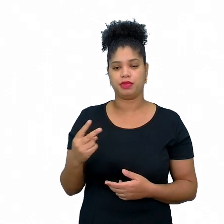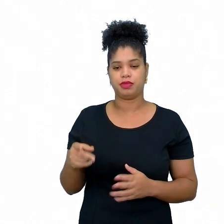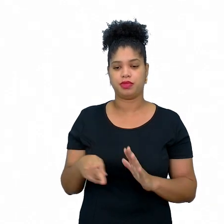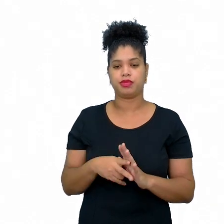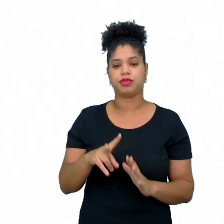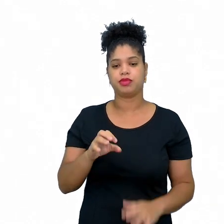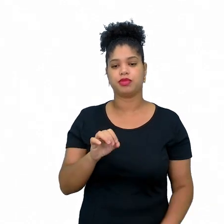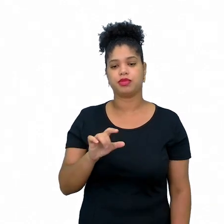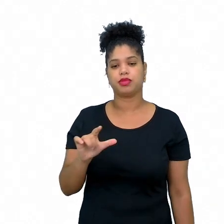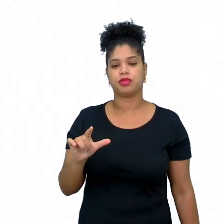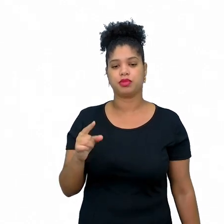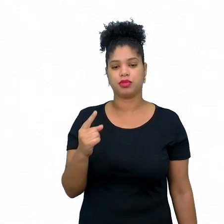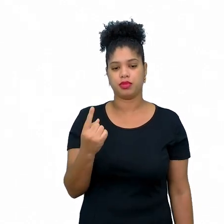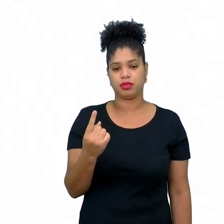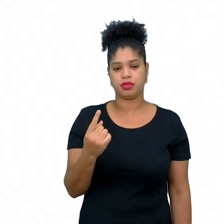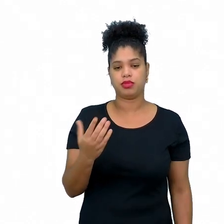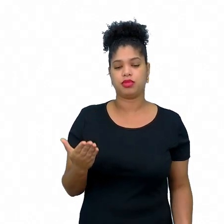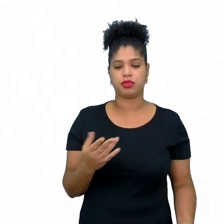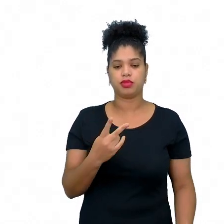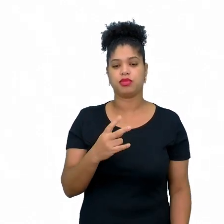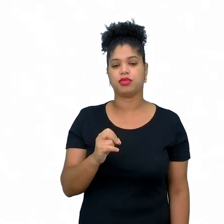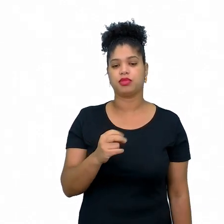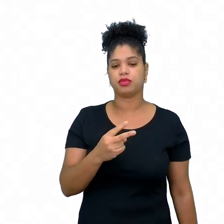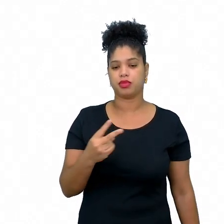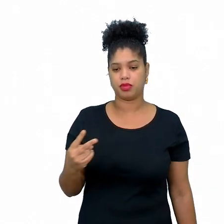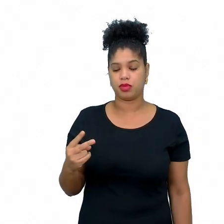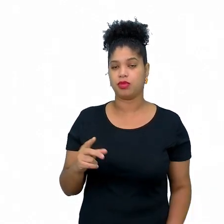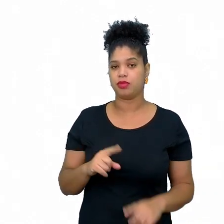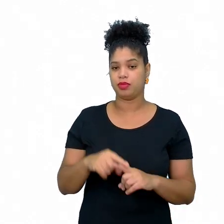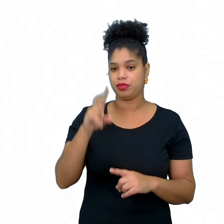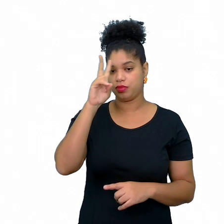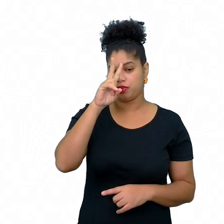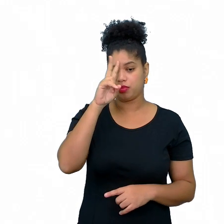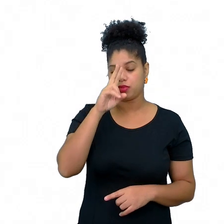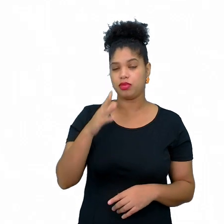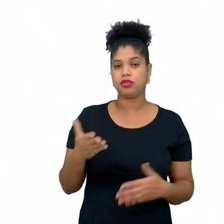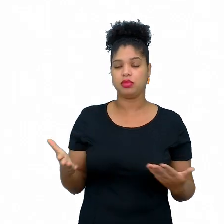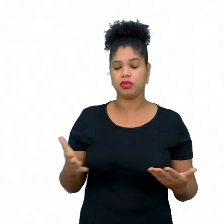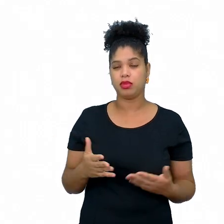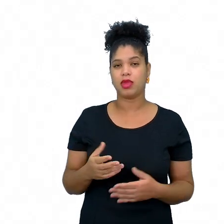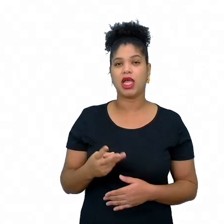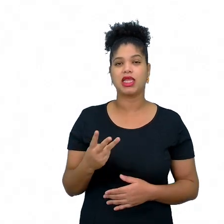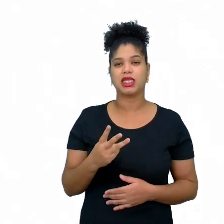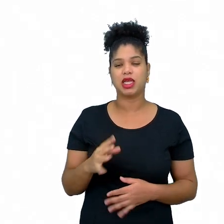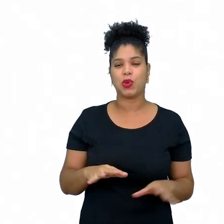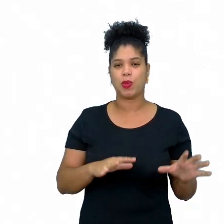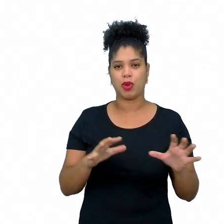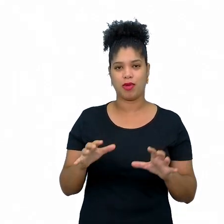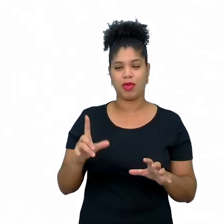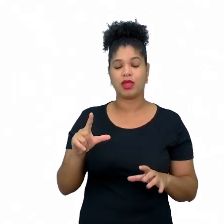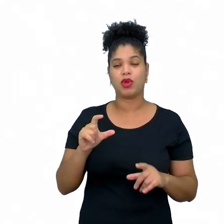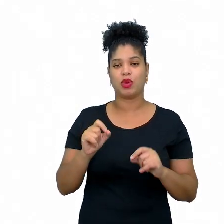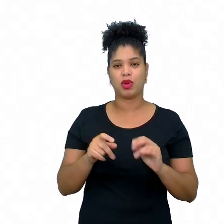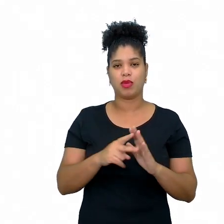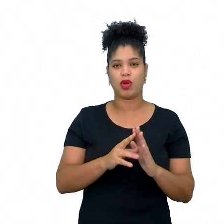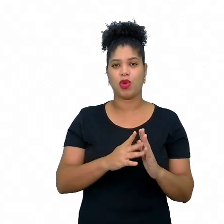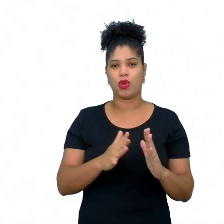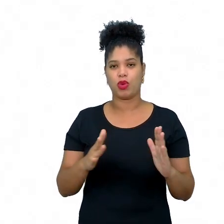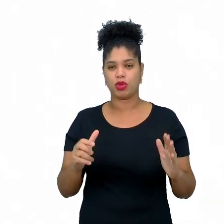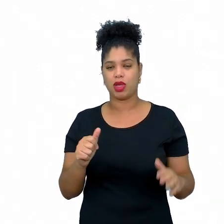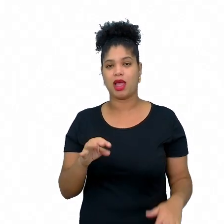de 2022. É importante a gente destacar que esse nosso terceiro momento, ele sugere esse roteiro do ATPC, né?